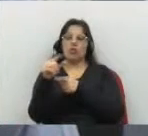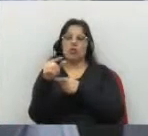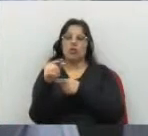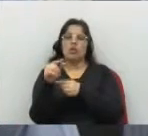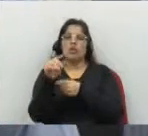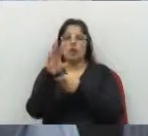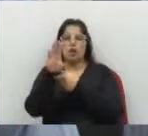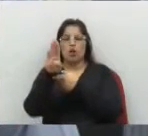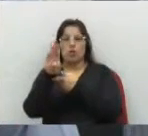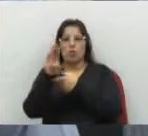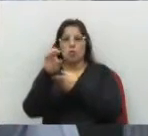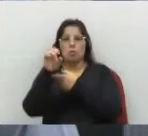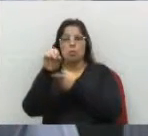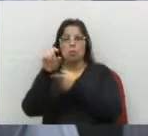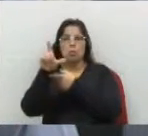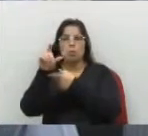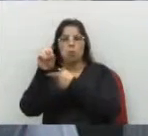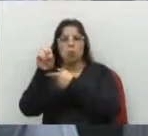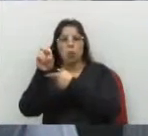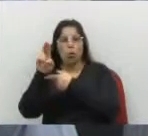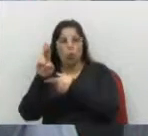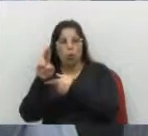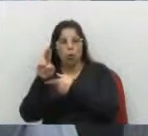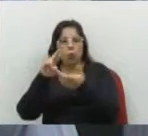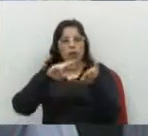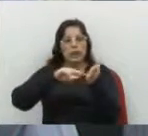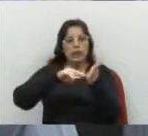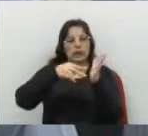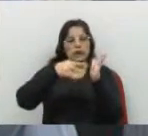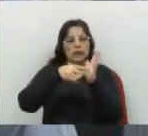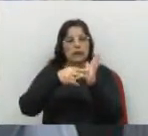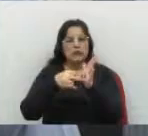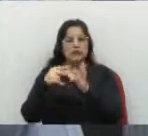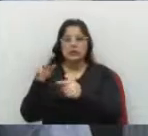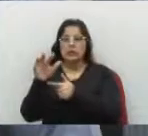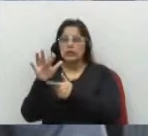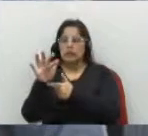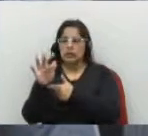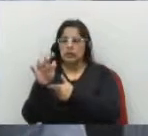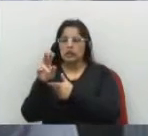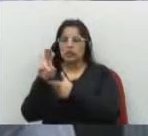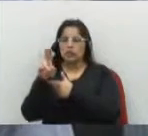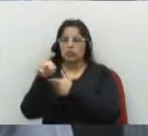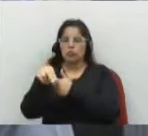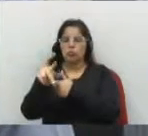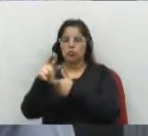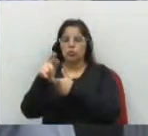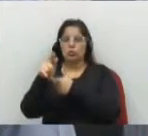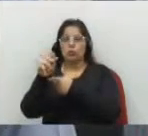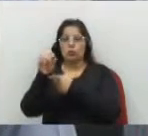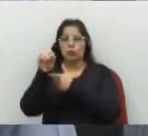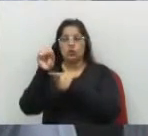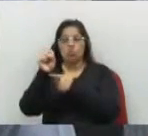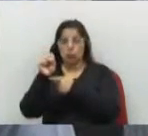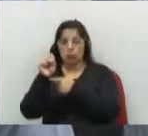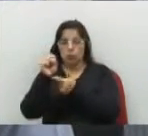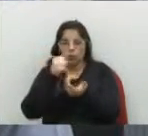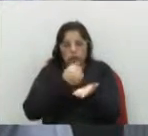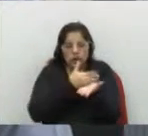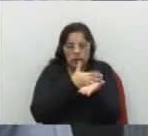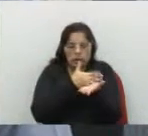um caule que sobe à superfície e esporos que se formam no final do caule. Isso significa